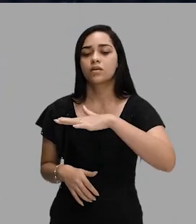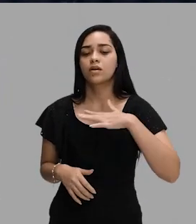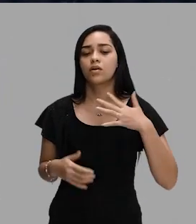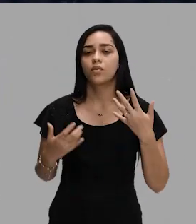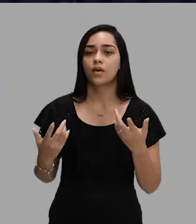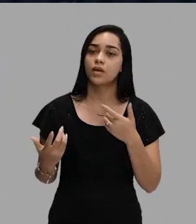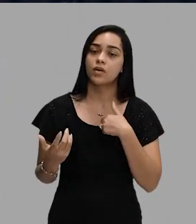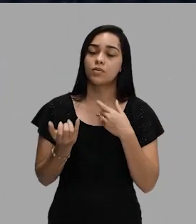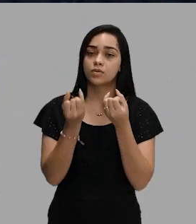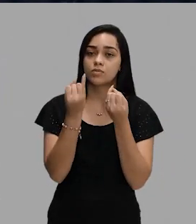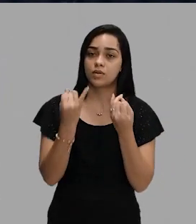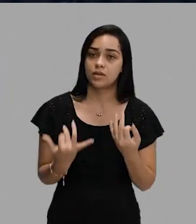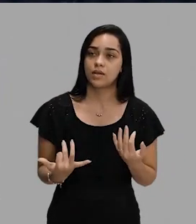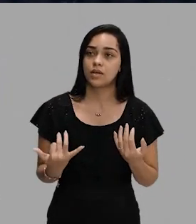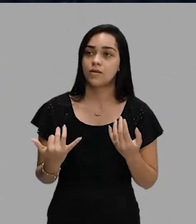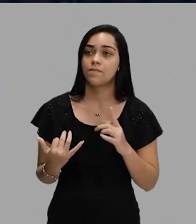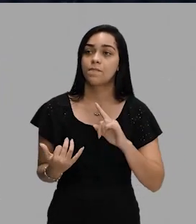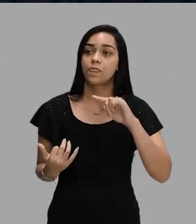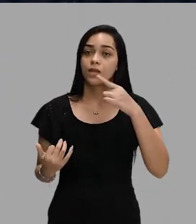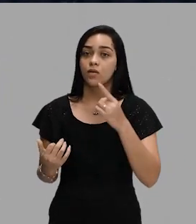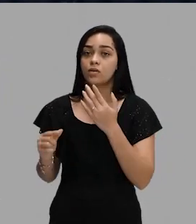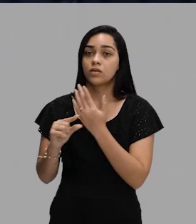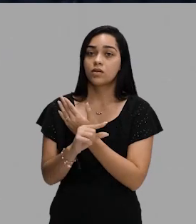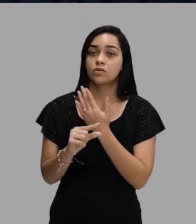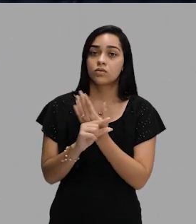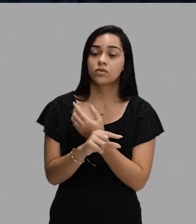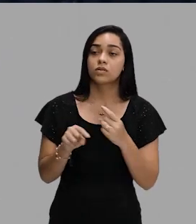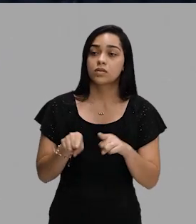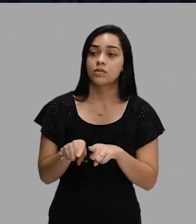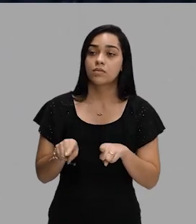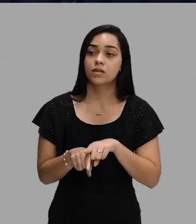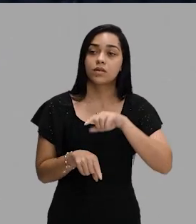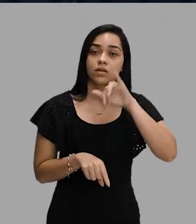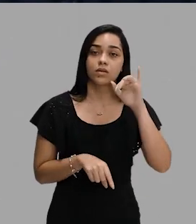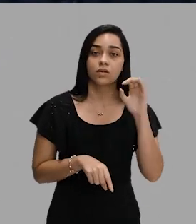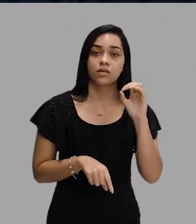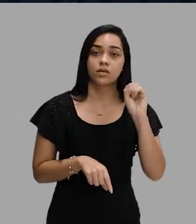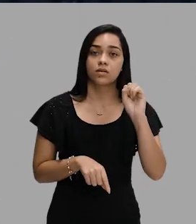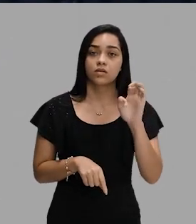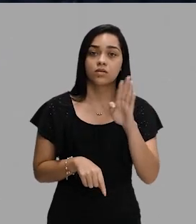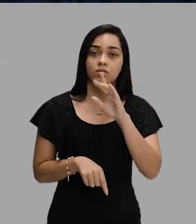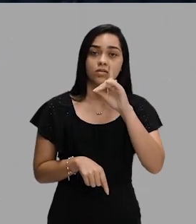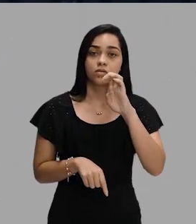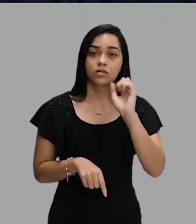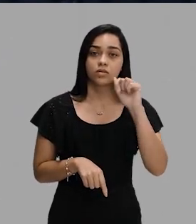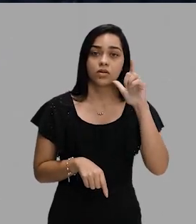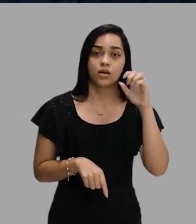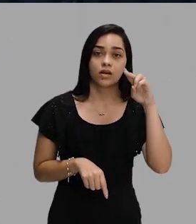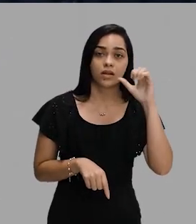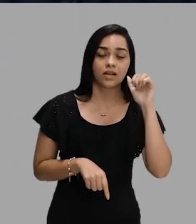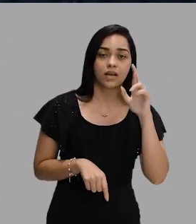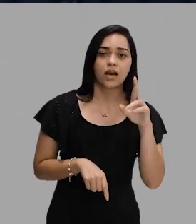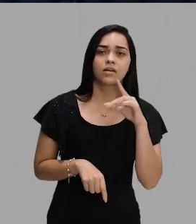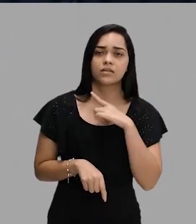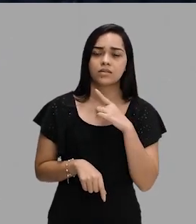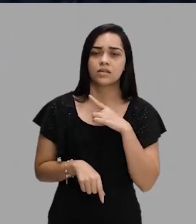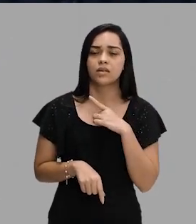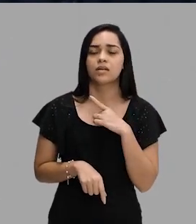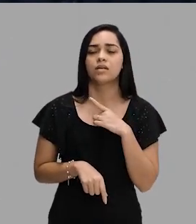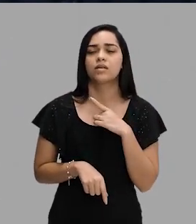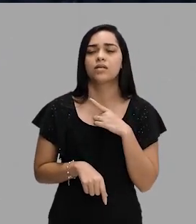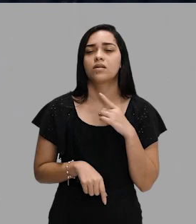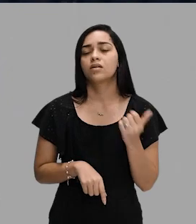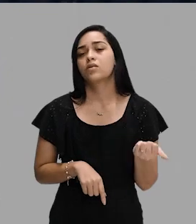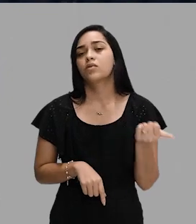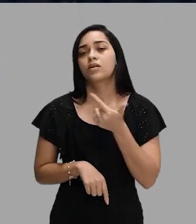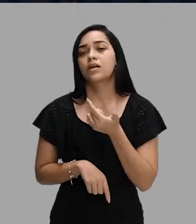eu citei outros autores e também o José de Alencar. Aqui o José de Alencar tem uma participação bem mais ativa do que